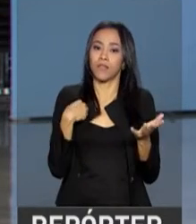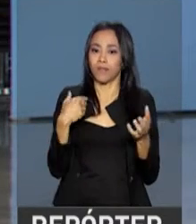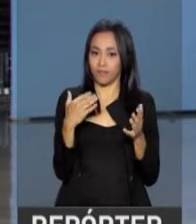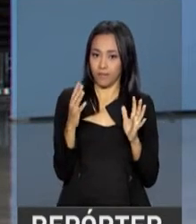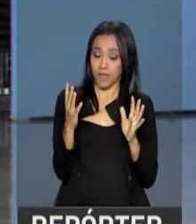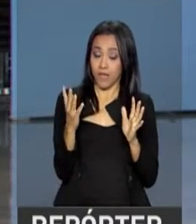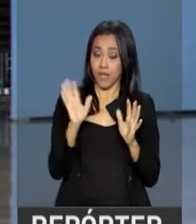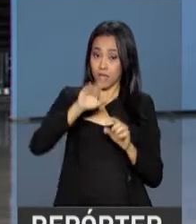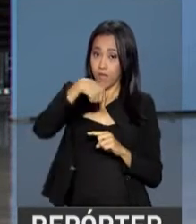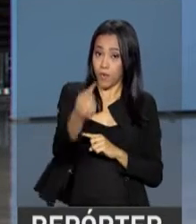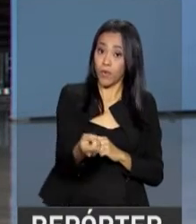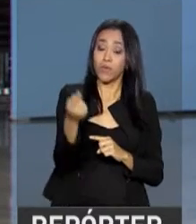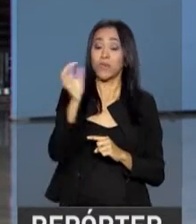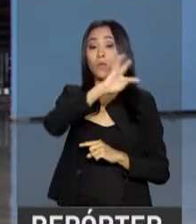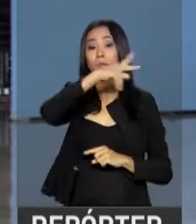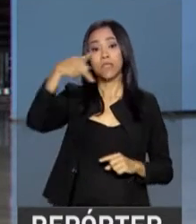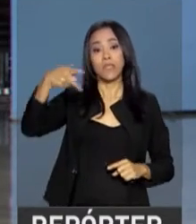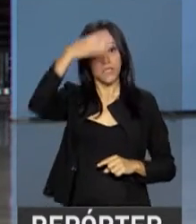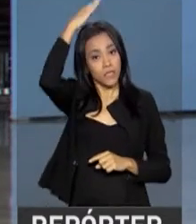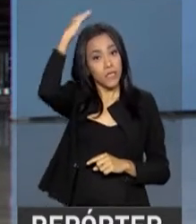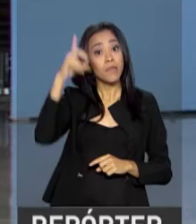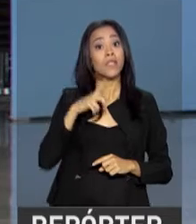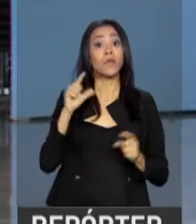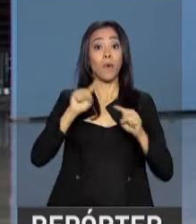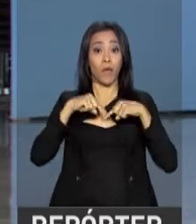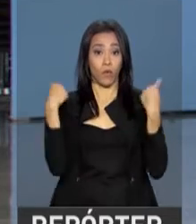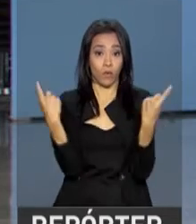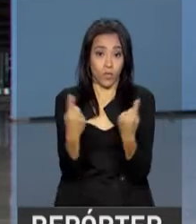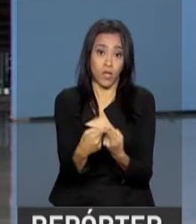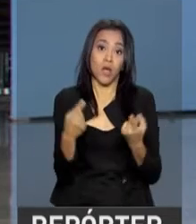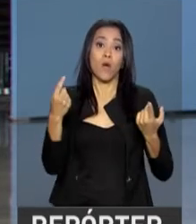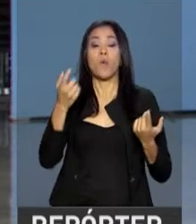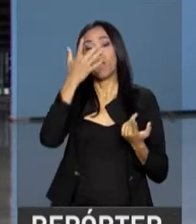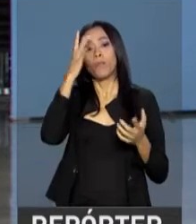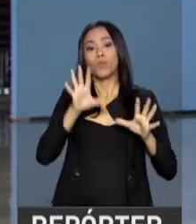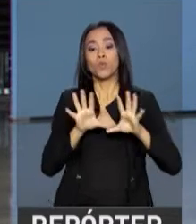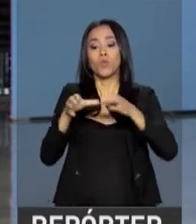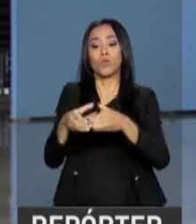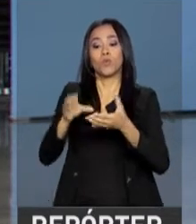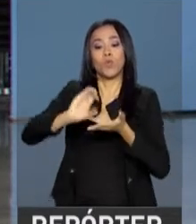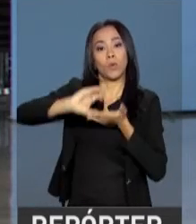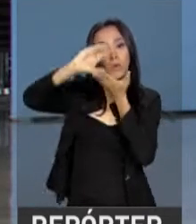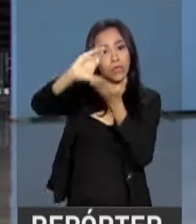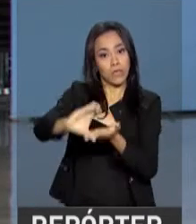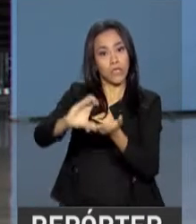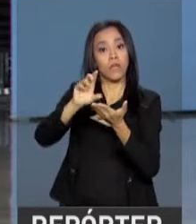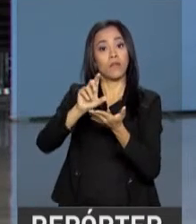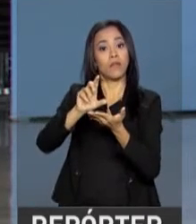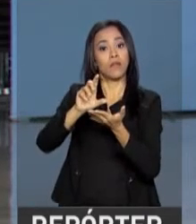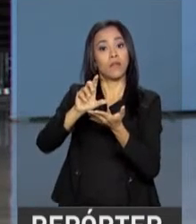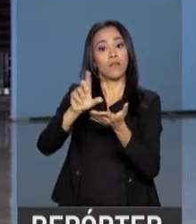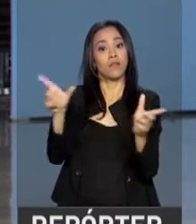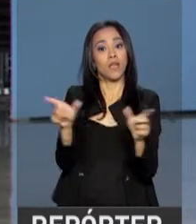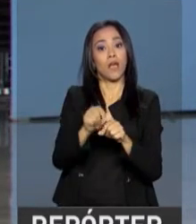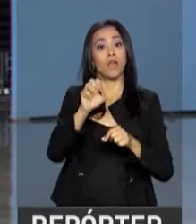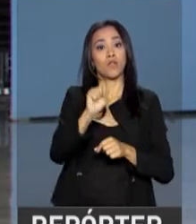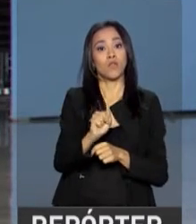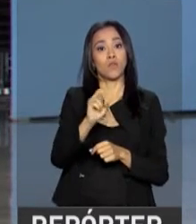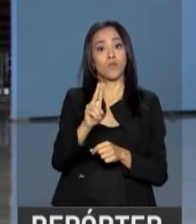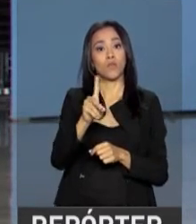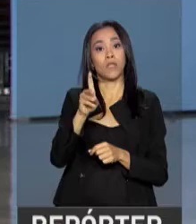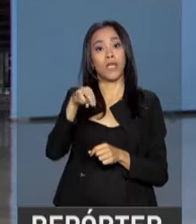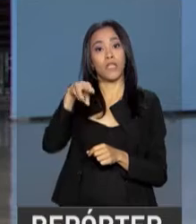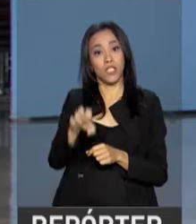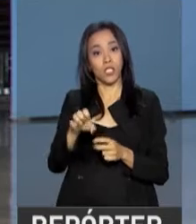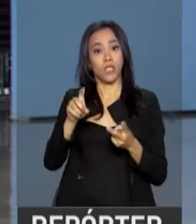tarde o presidente michel temer tem uma reunião com integrantes do conselho deliberativo da sucom da sudene da sudam e da